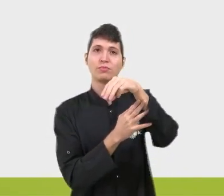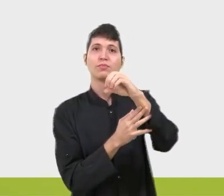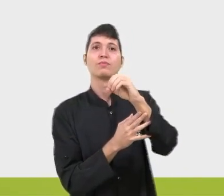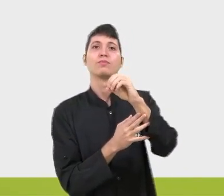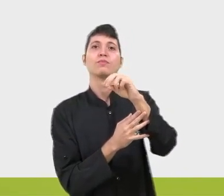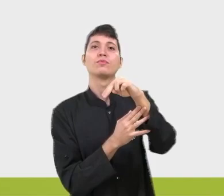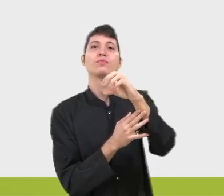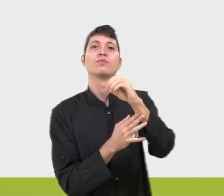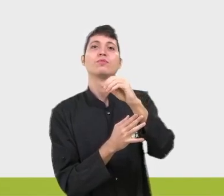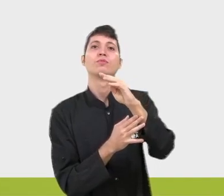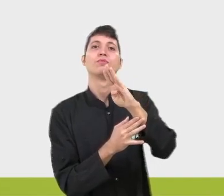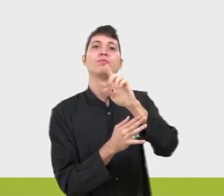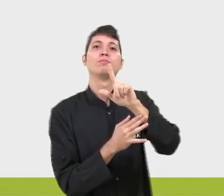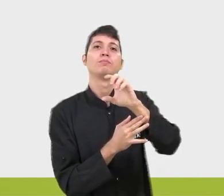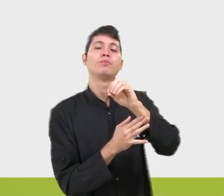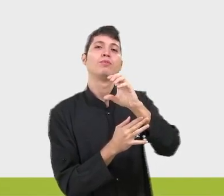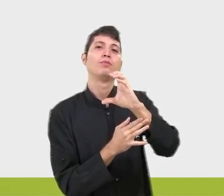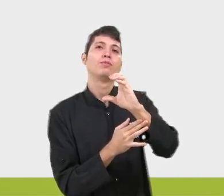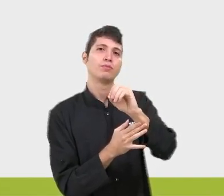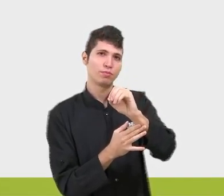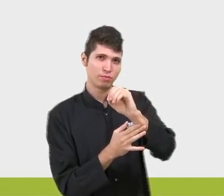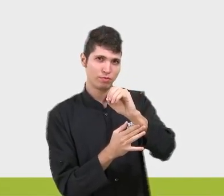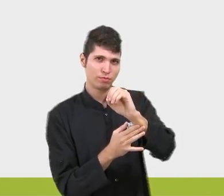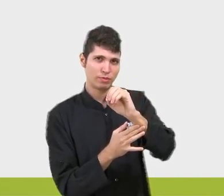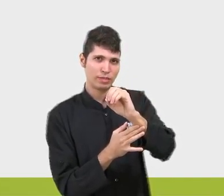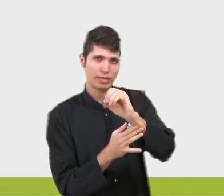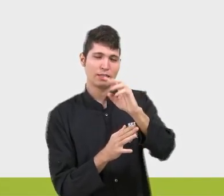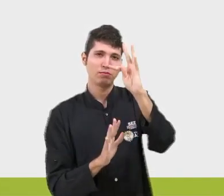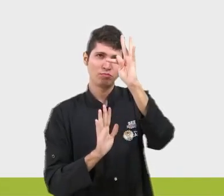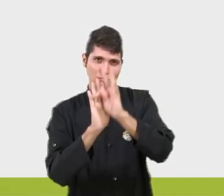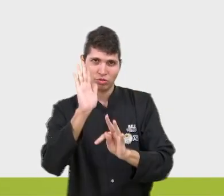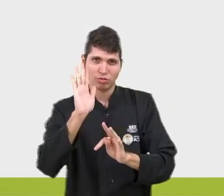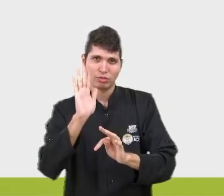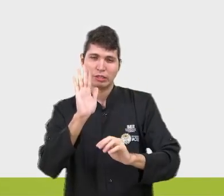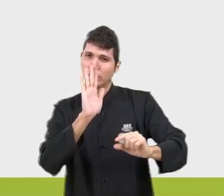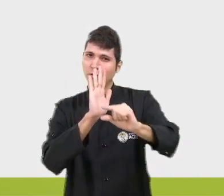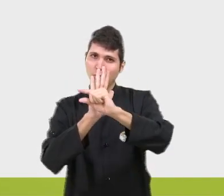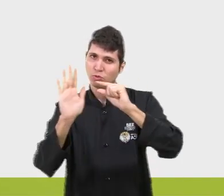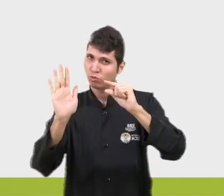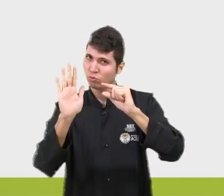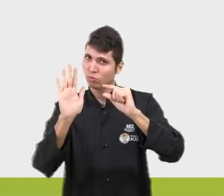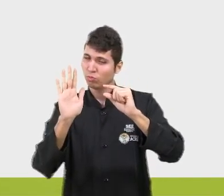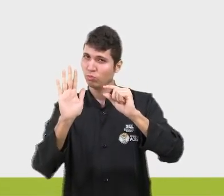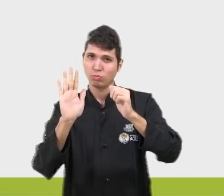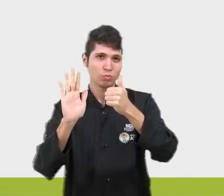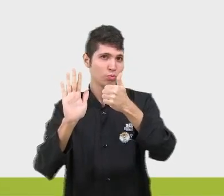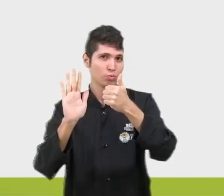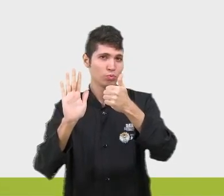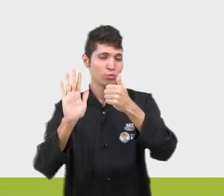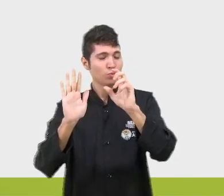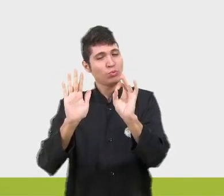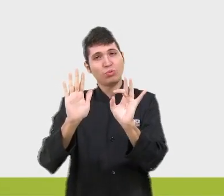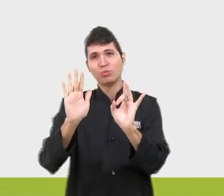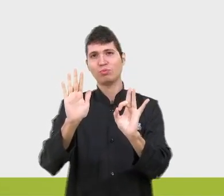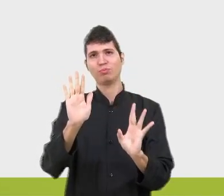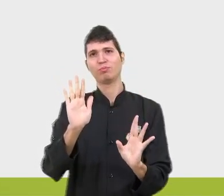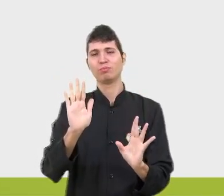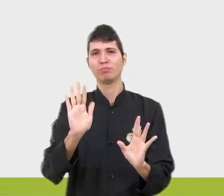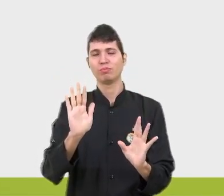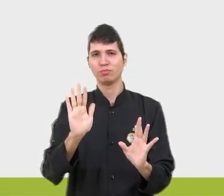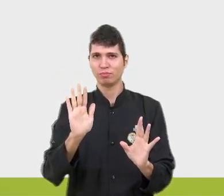É um texto que só tem ali um parágrafo, né, só tem uma ideia central e fica ali só